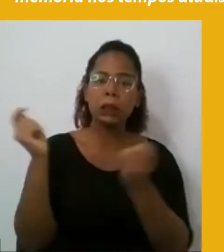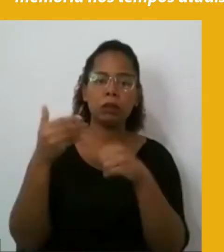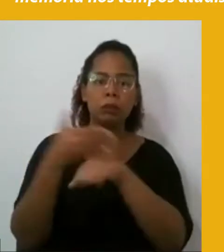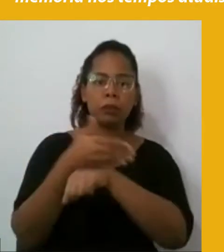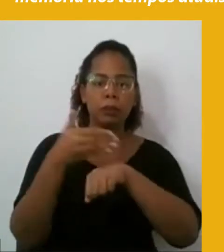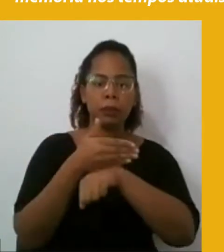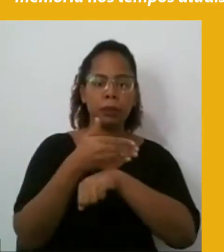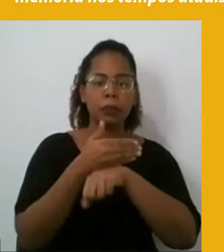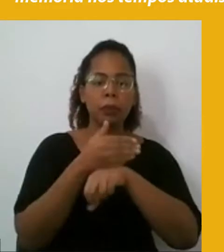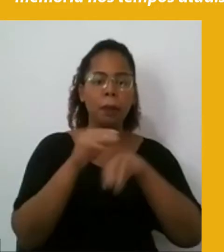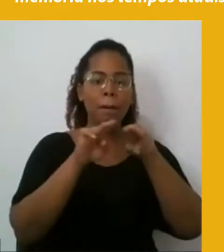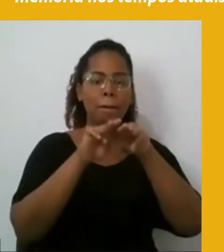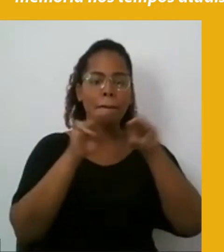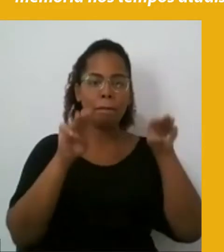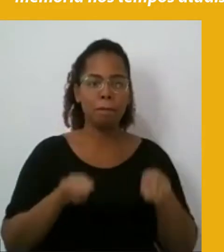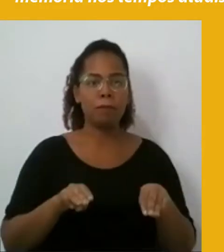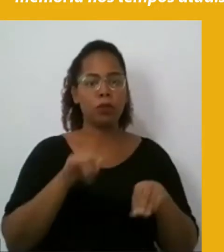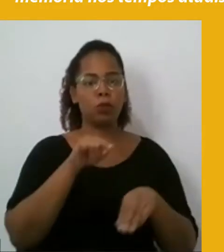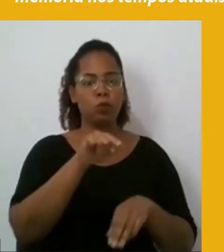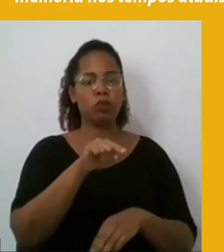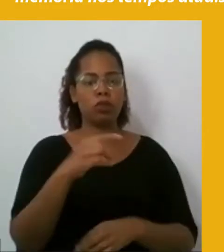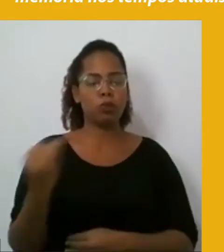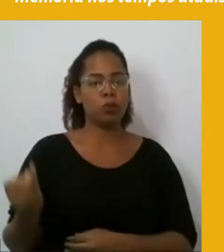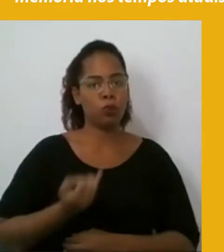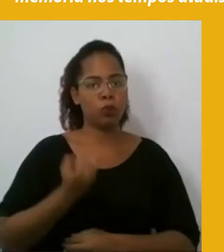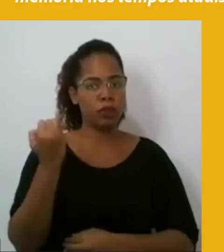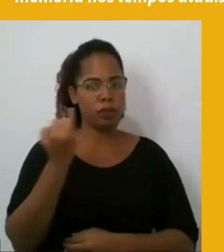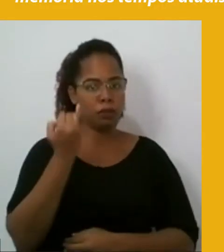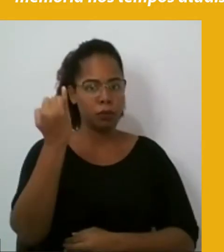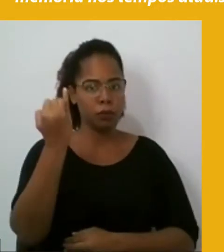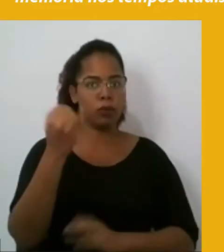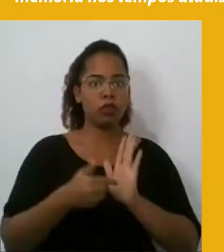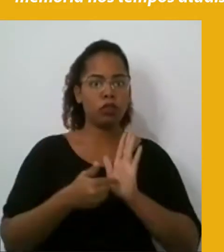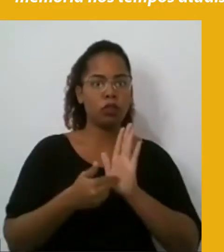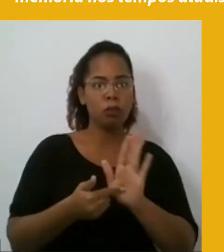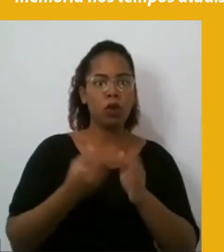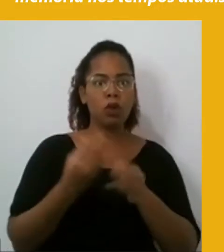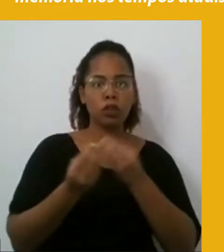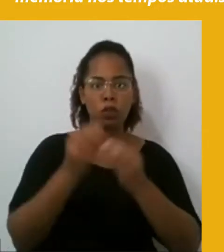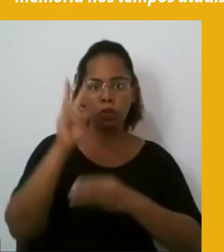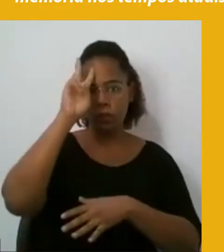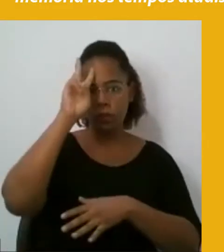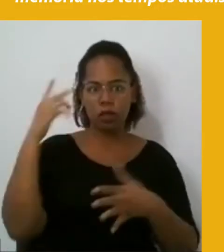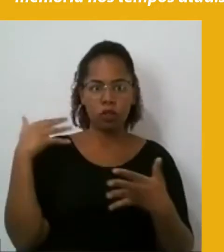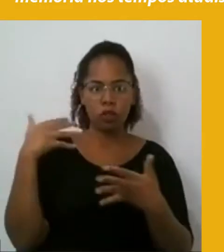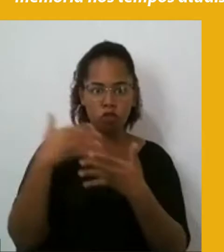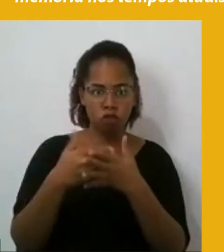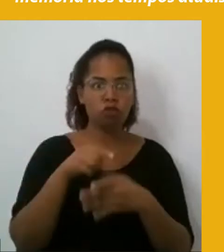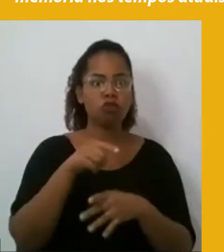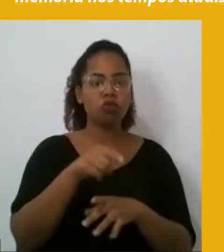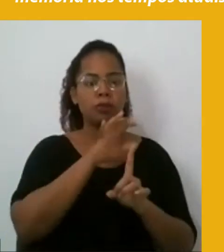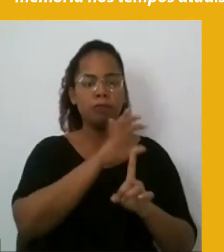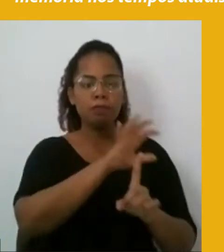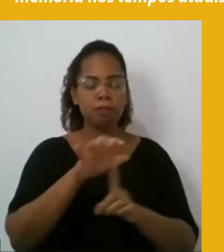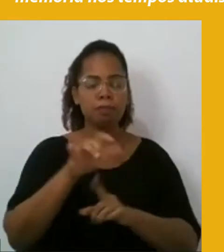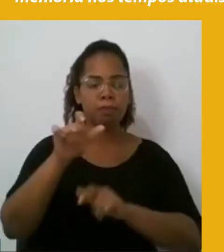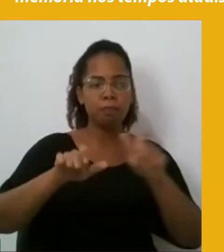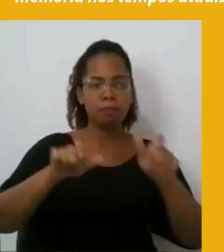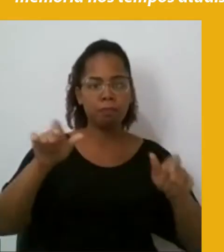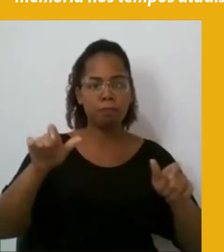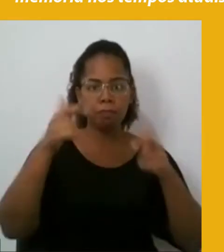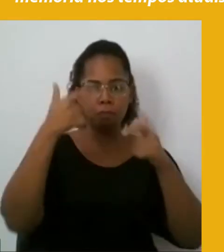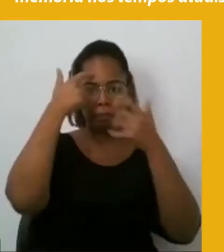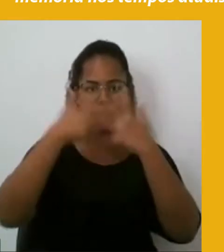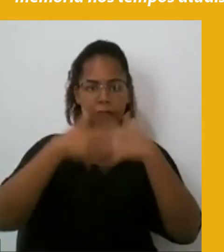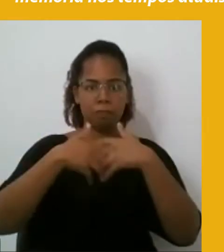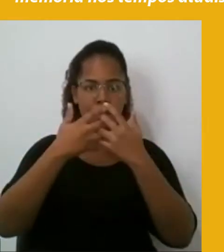Cicero falou, como ponta de lança, porque né, podem atravessar muitas dimensões diferentes, entrar em muitos lugares diferentes e